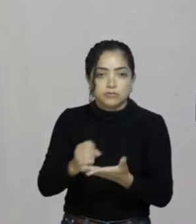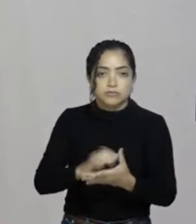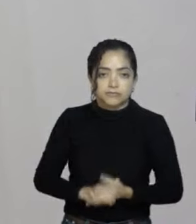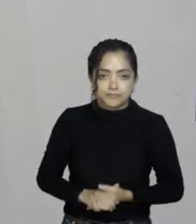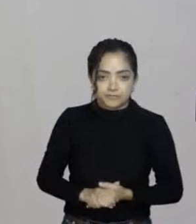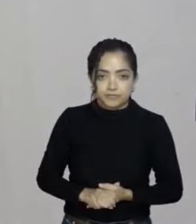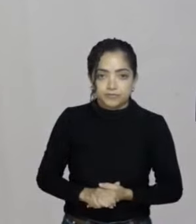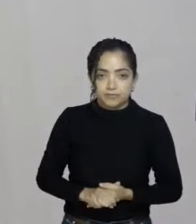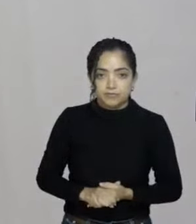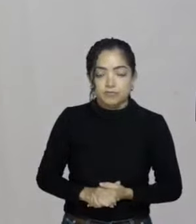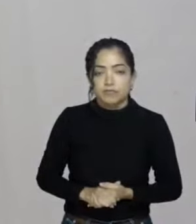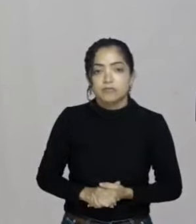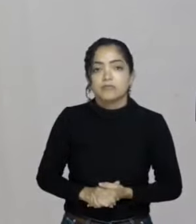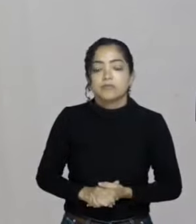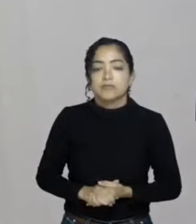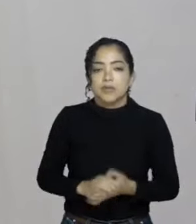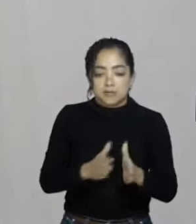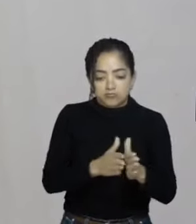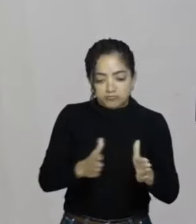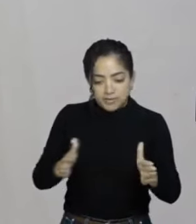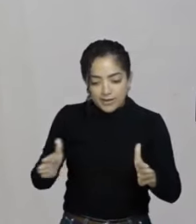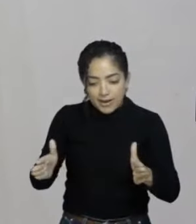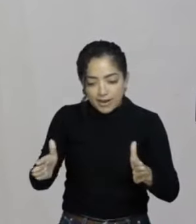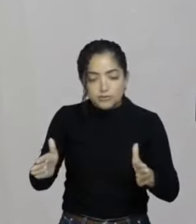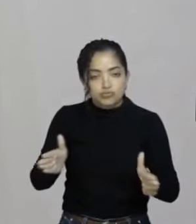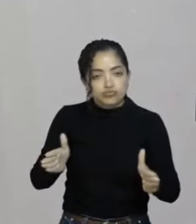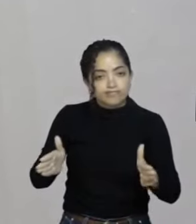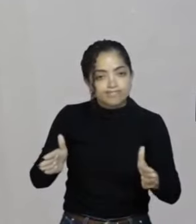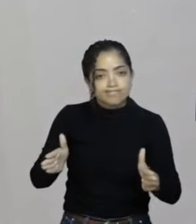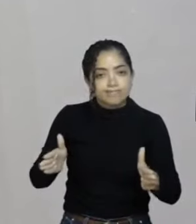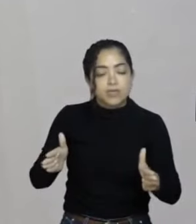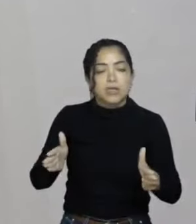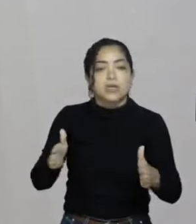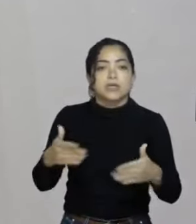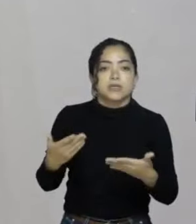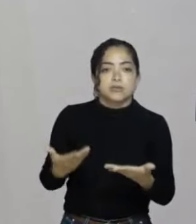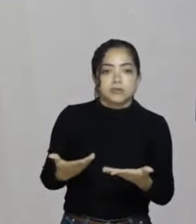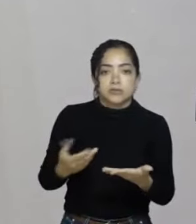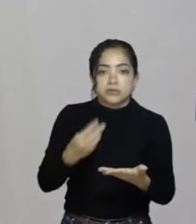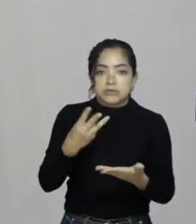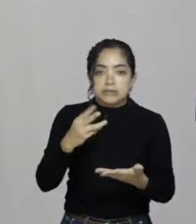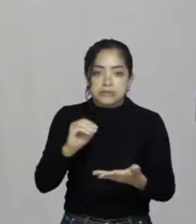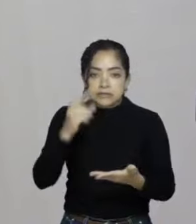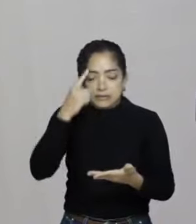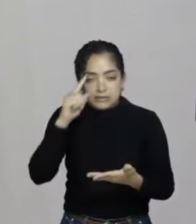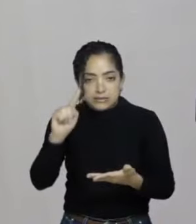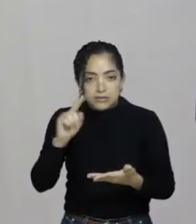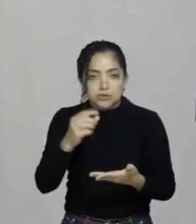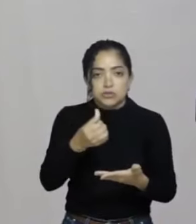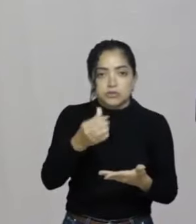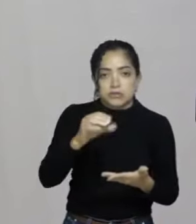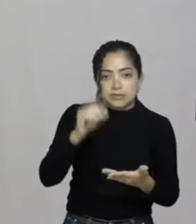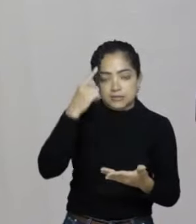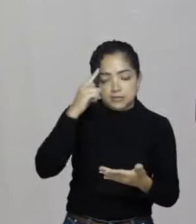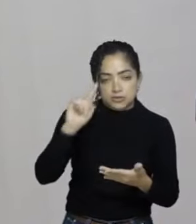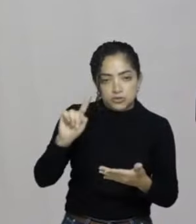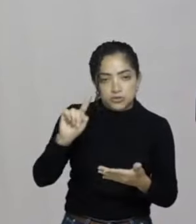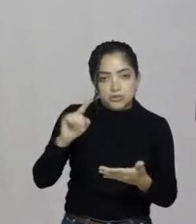aí no observância dos prazos de pagamento que geralmente São 30 dias 60 dias estabelecidos